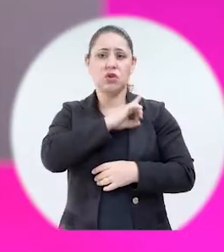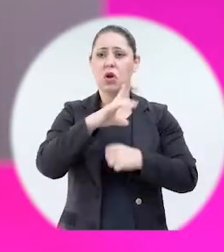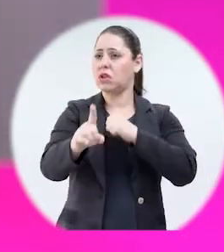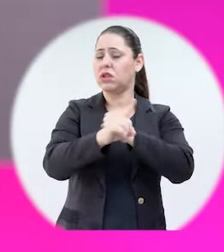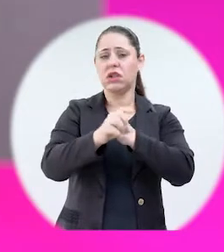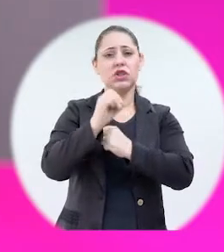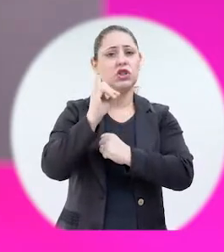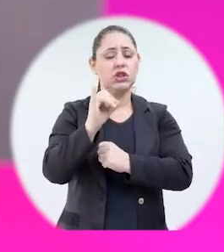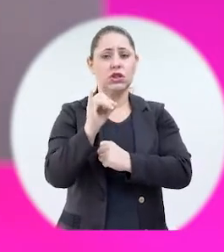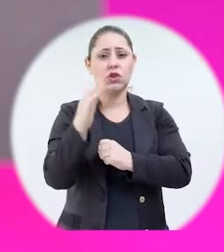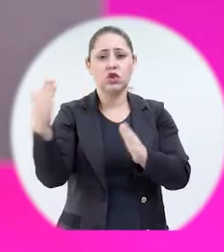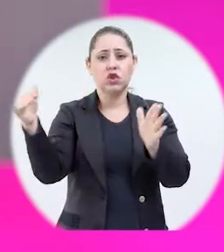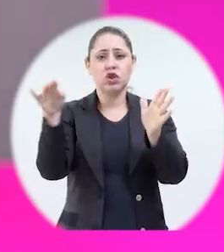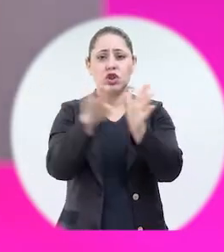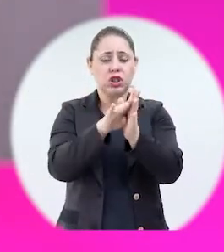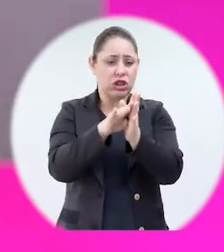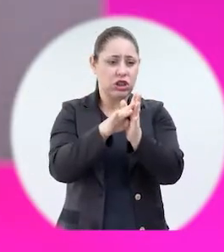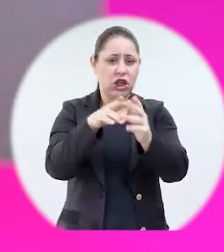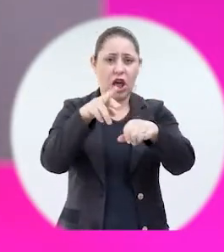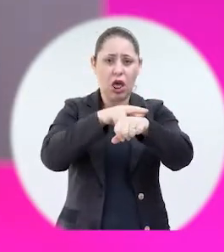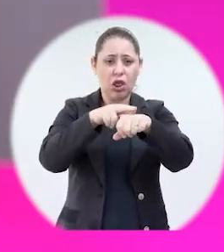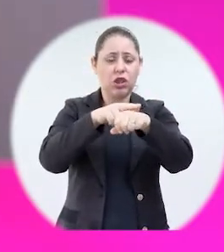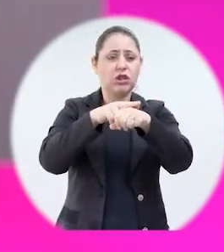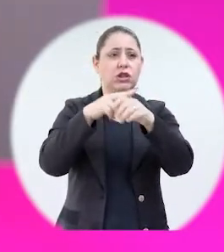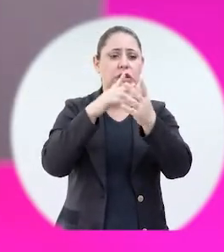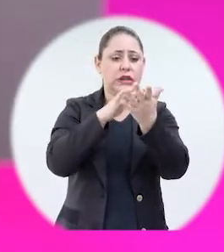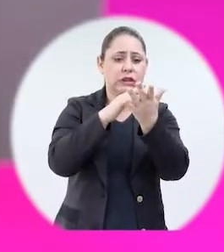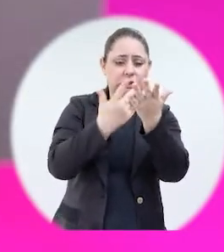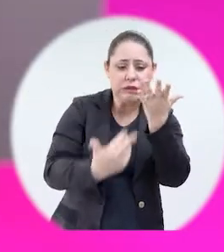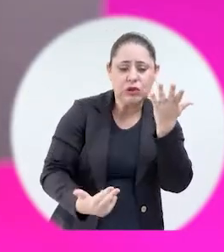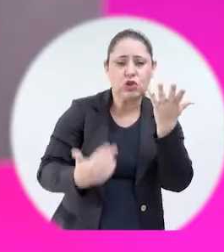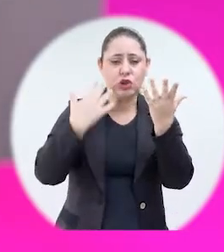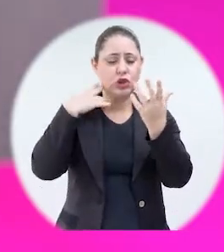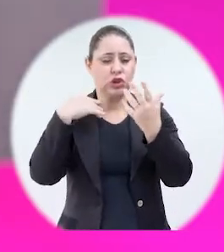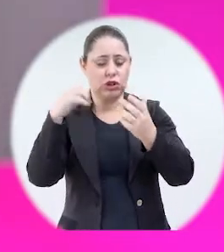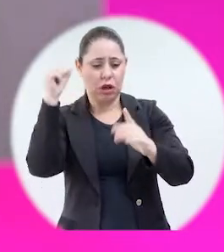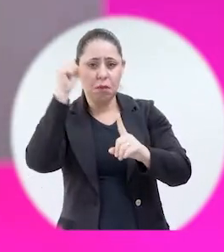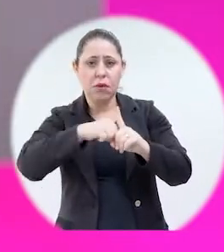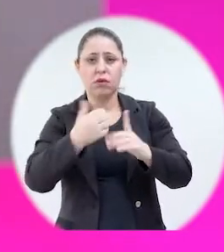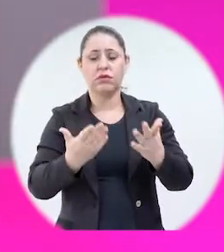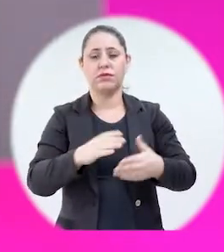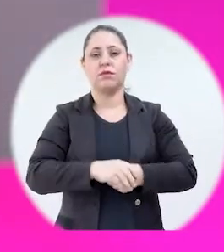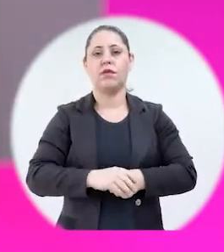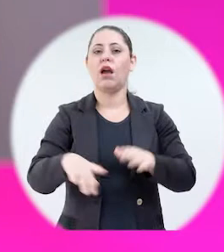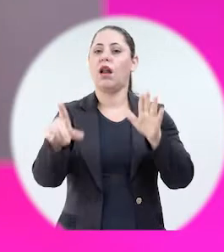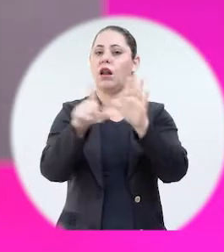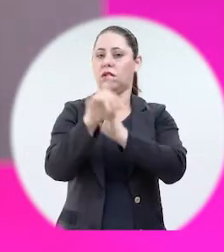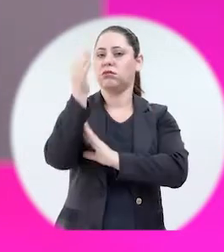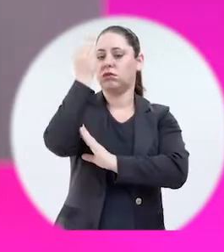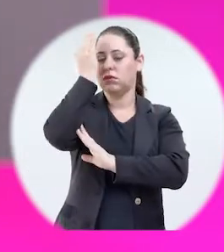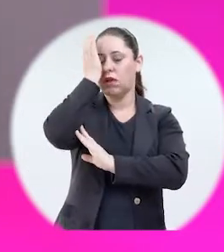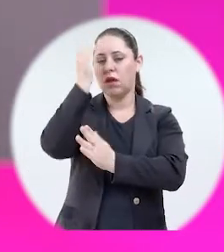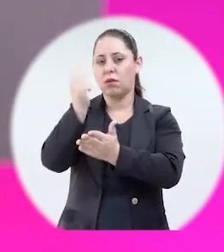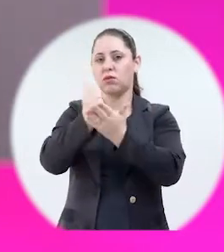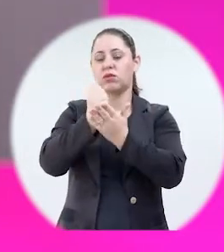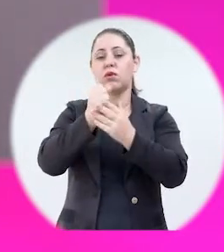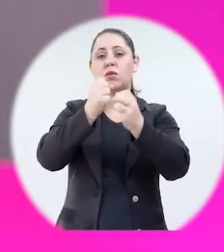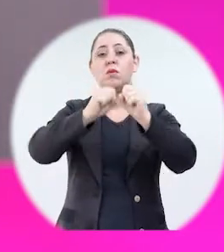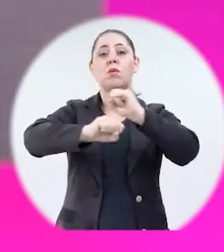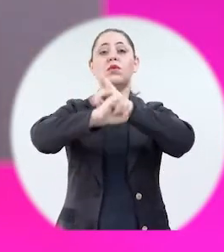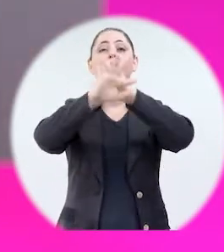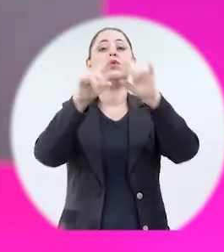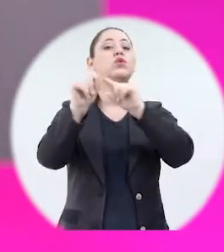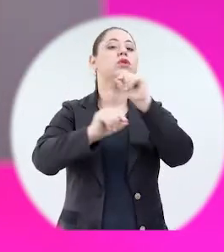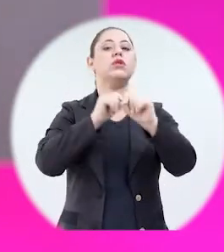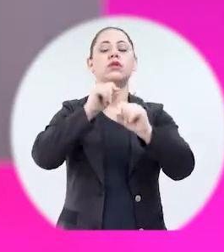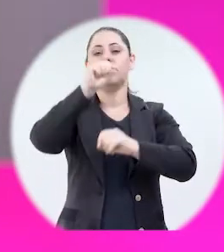só me atendem se eu chegar lá roxa, né, com sangue. E a Lei Maria da Penha, então, vem para mostrar que existem outras formas de